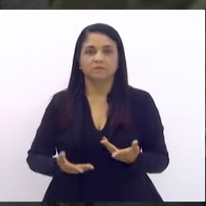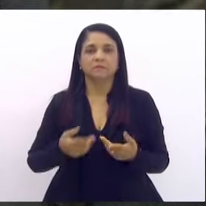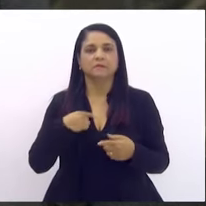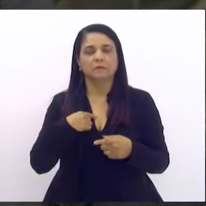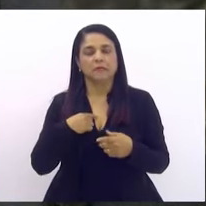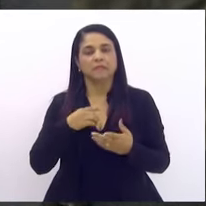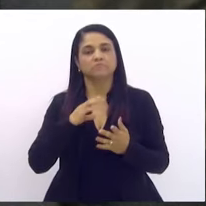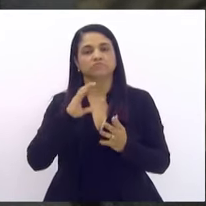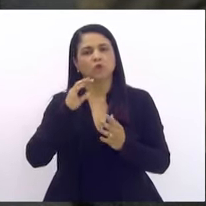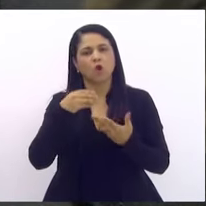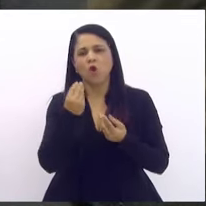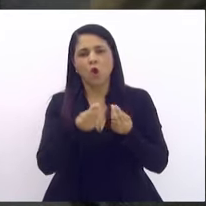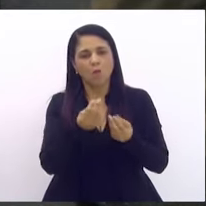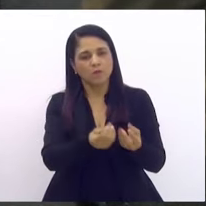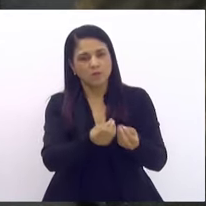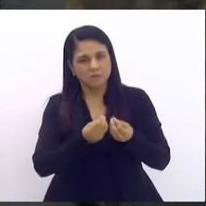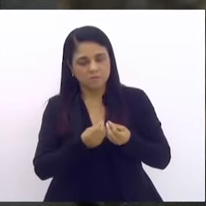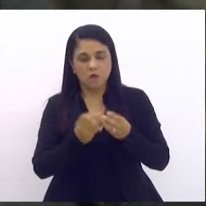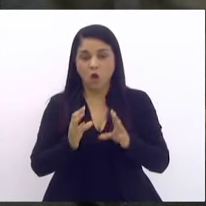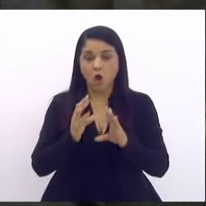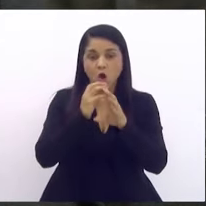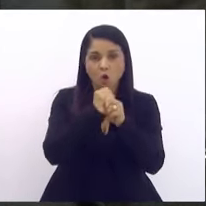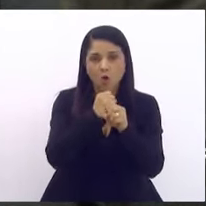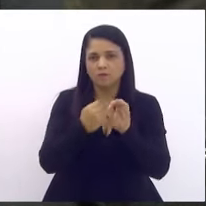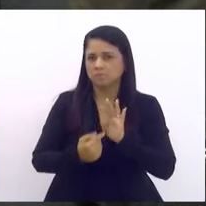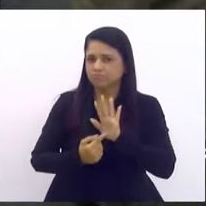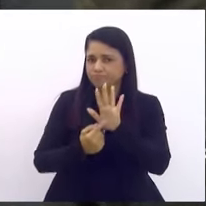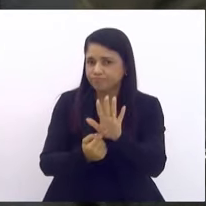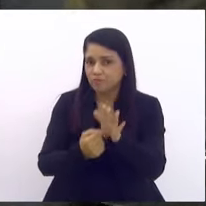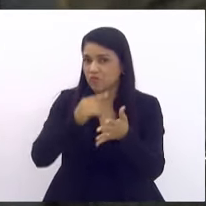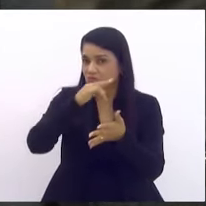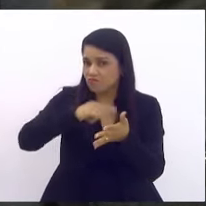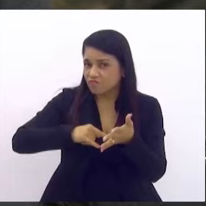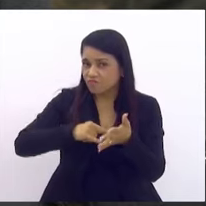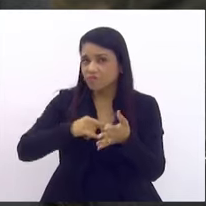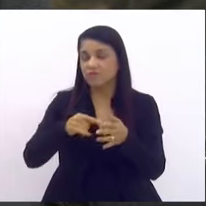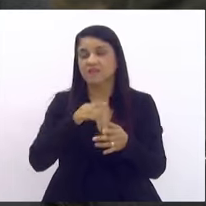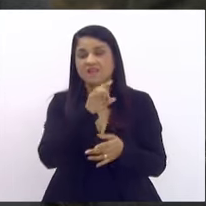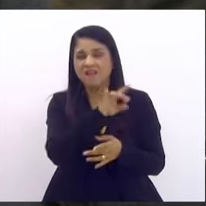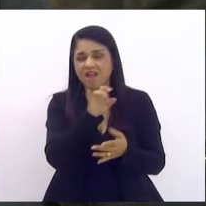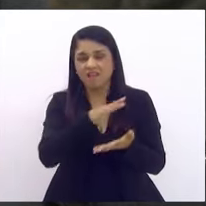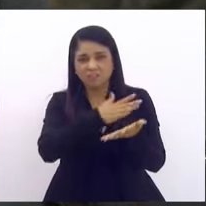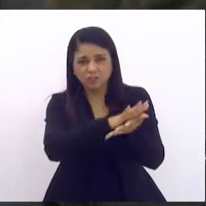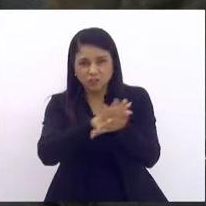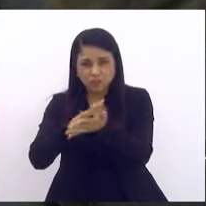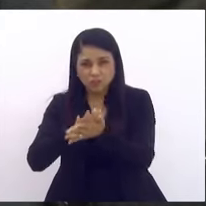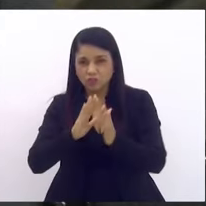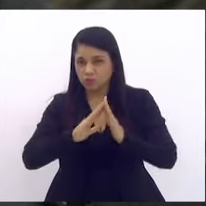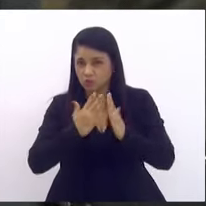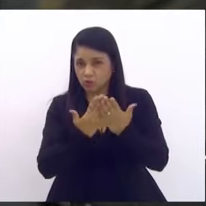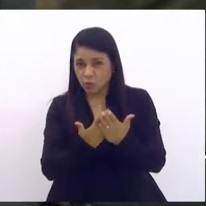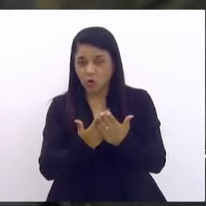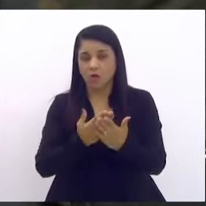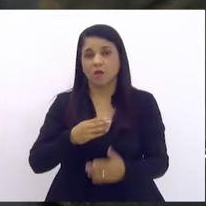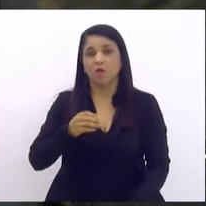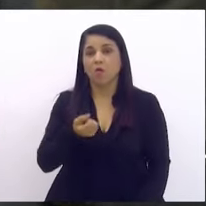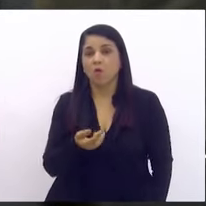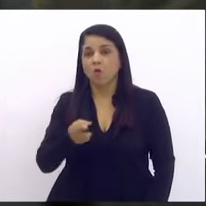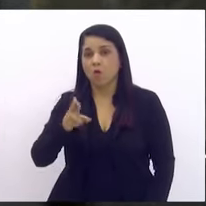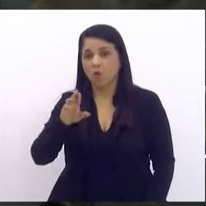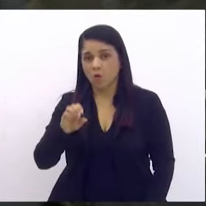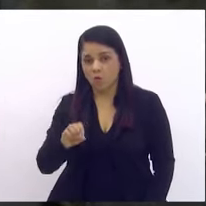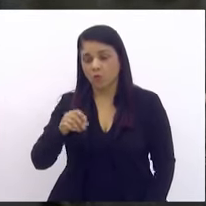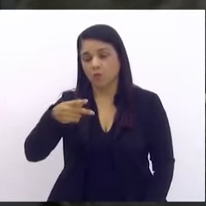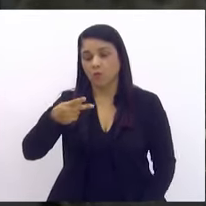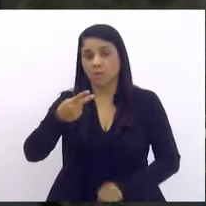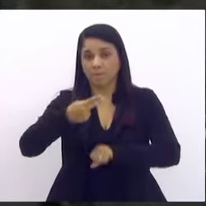recebimento forma da prestação de conta quanto cada escola do grupo especial ouro prata bronze e Mirim